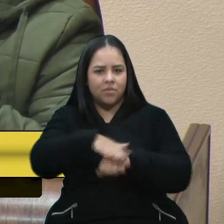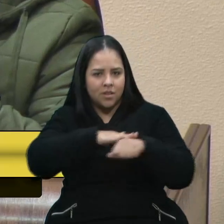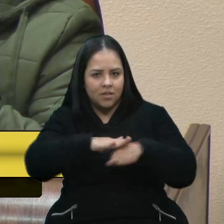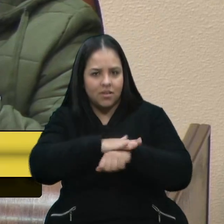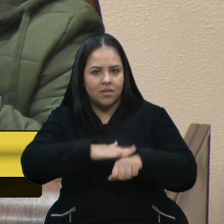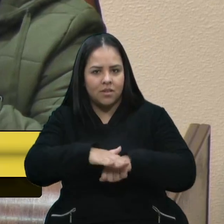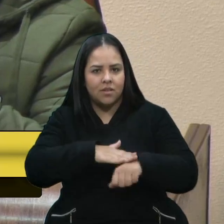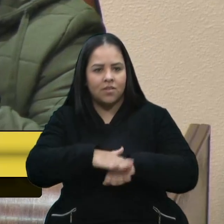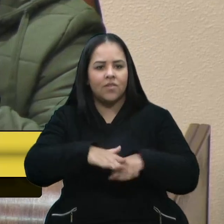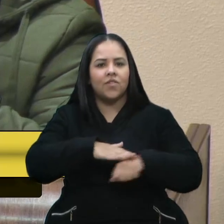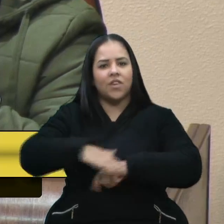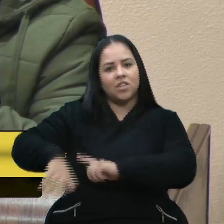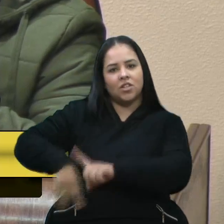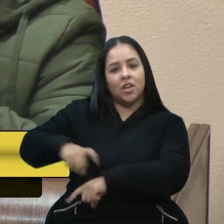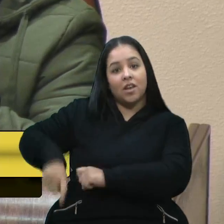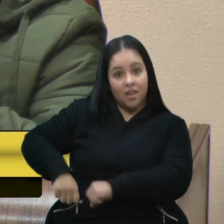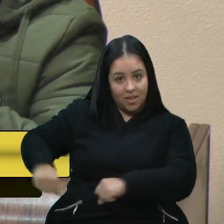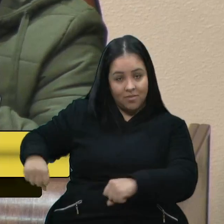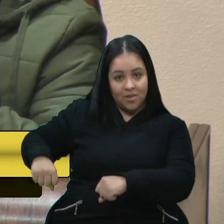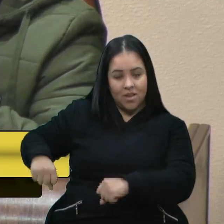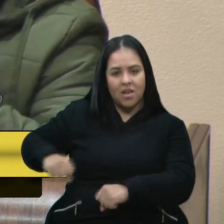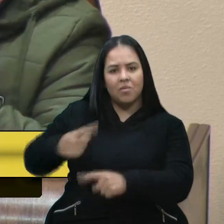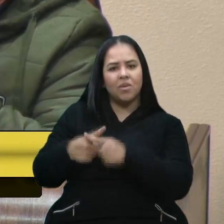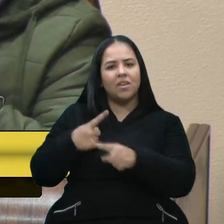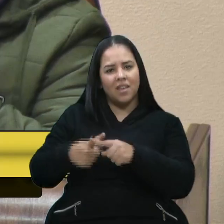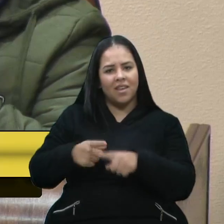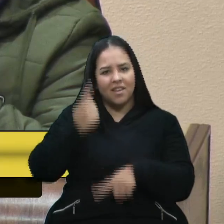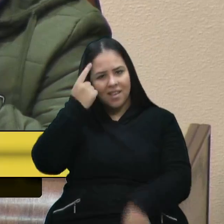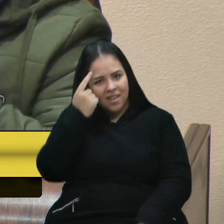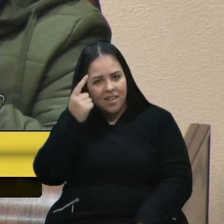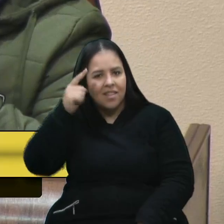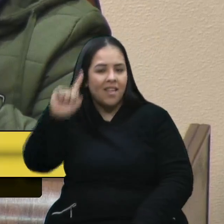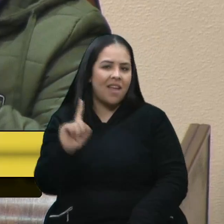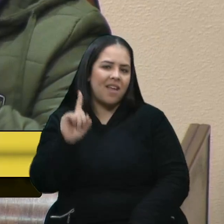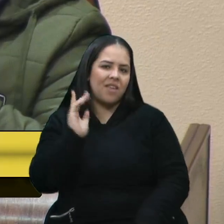e uma das ideias é voltar nas casas a música